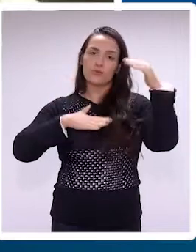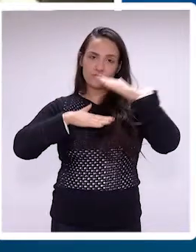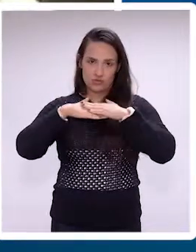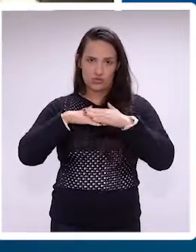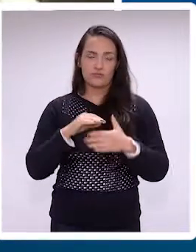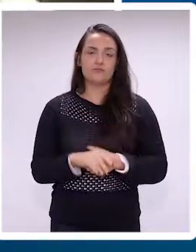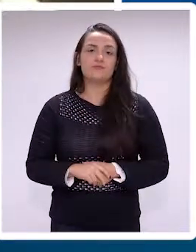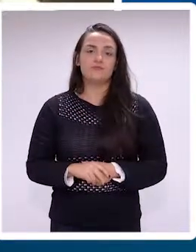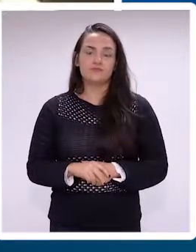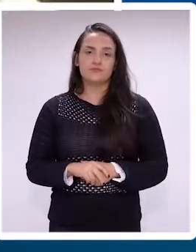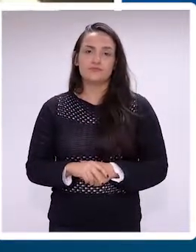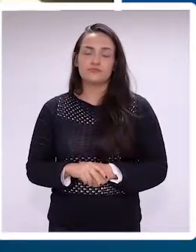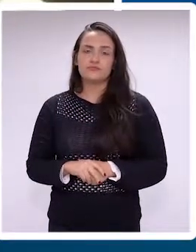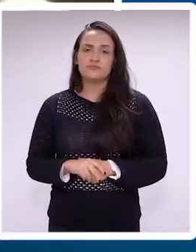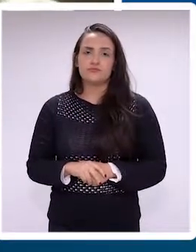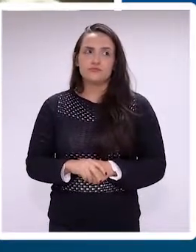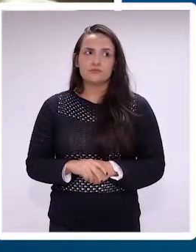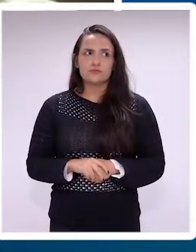procure um profissional.